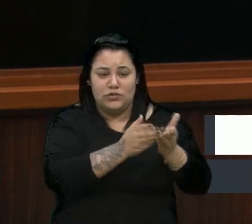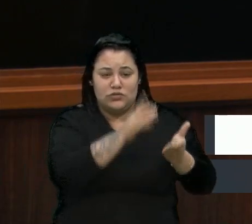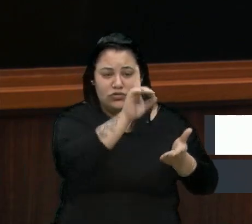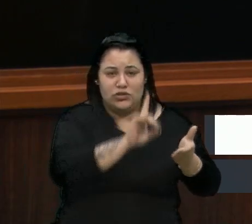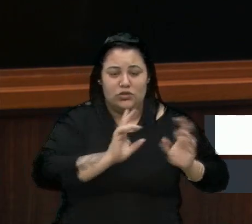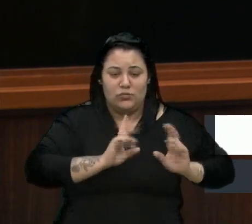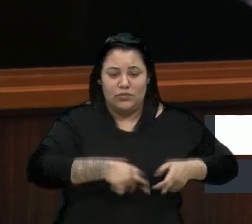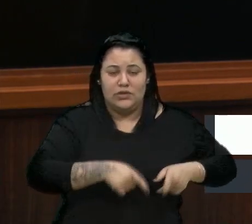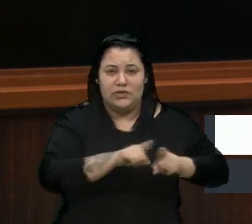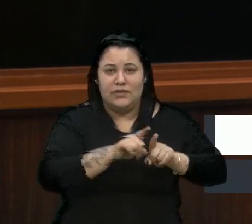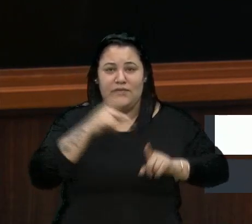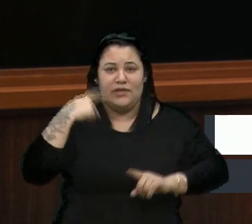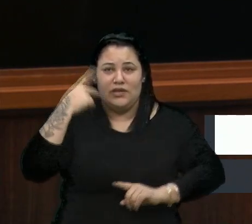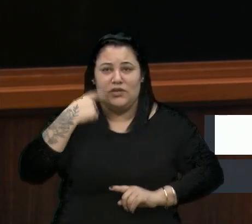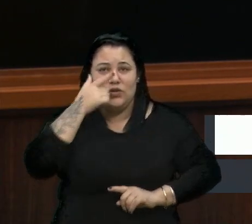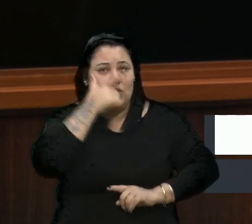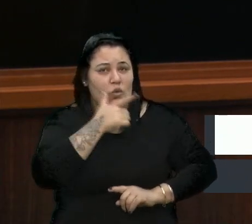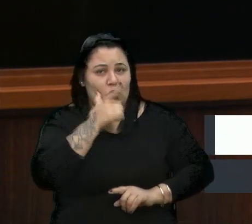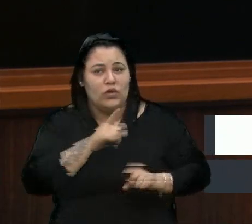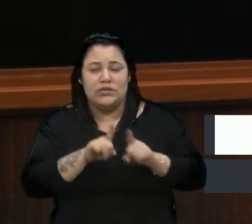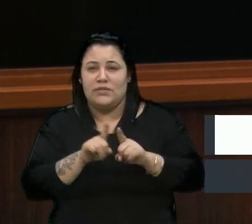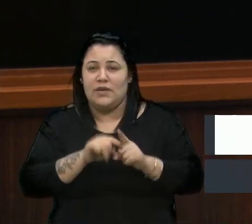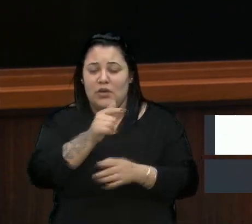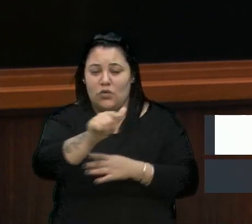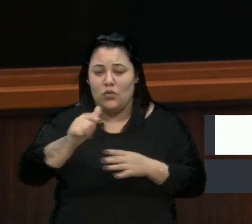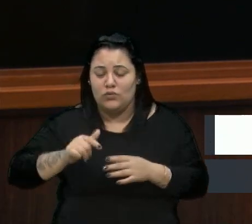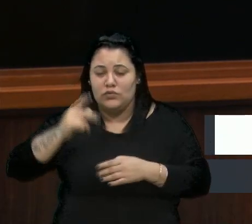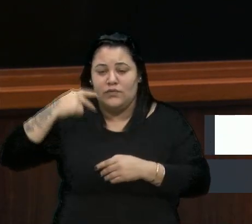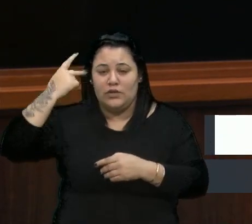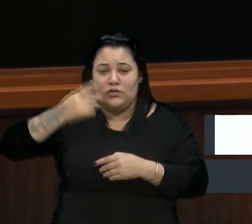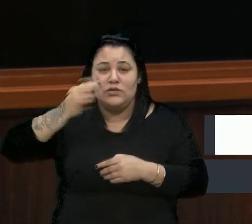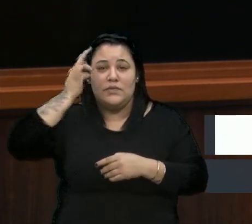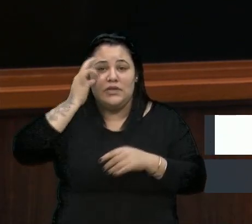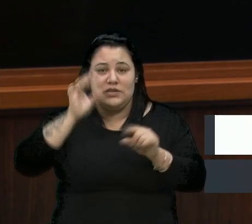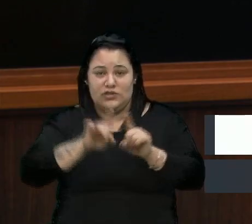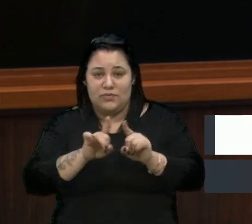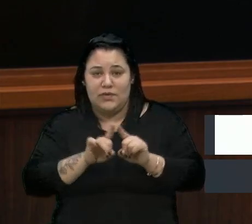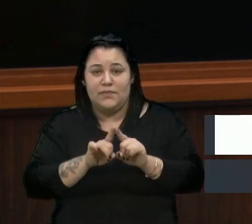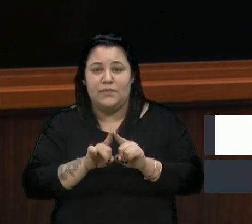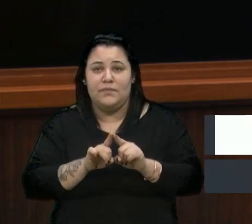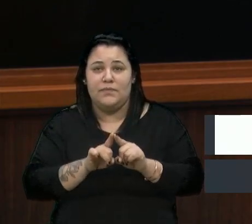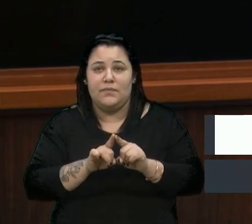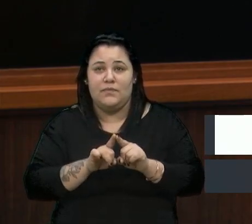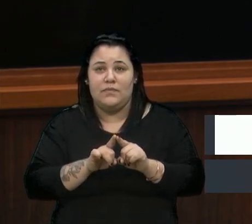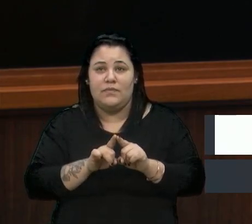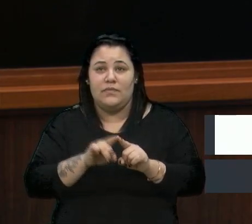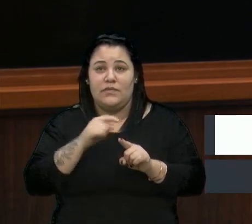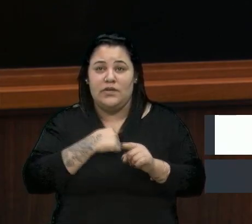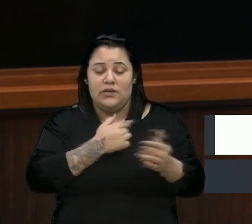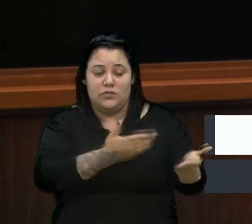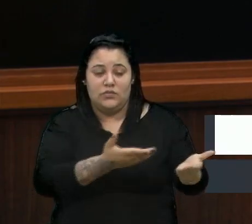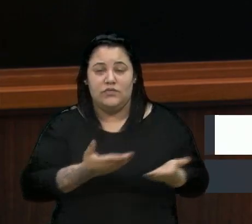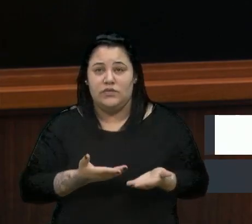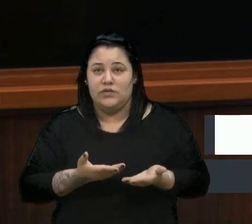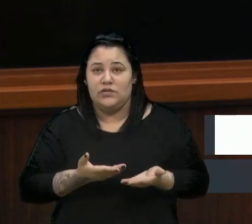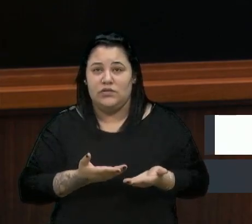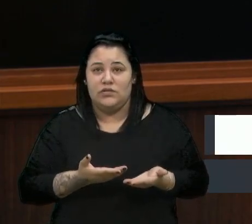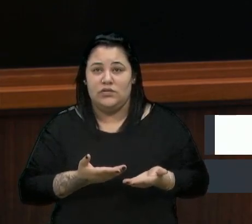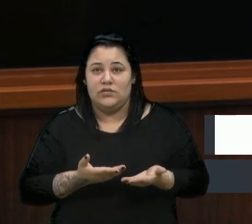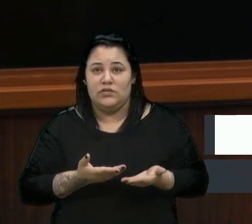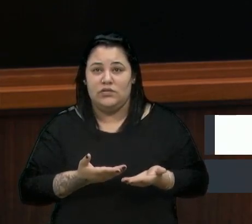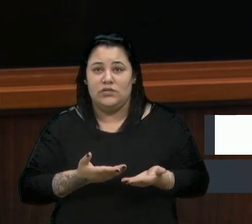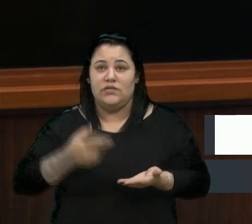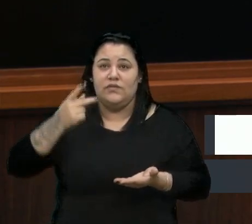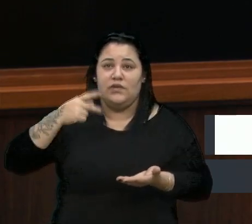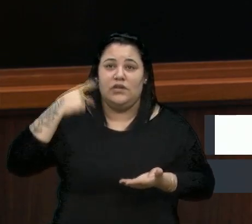vereador Lucas Carenhato, outros vereadores estavam presentes. E eu convidei vereadores para